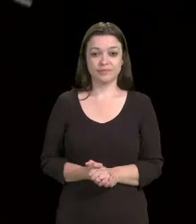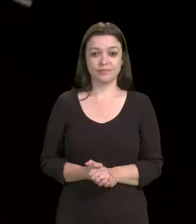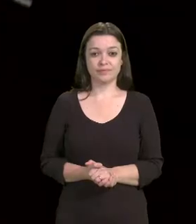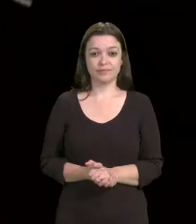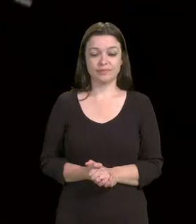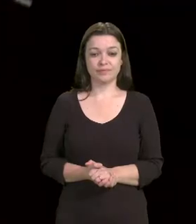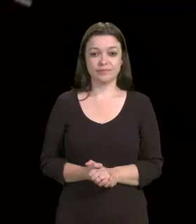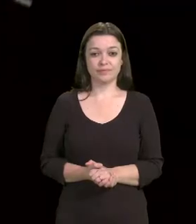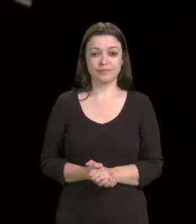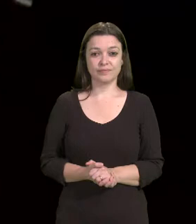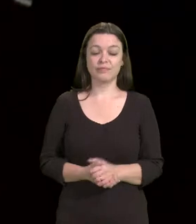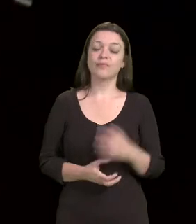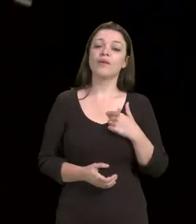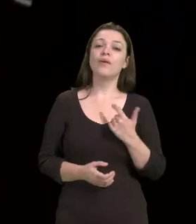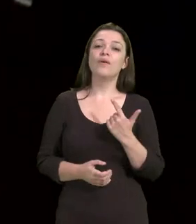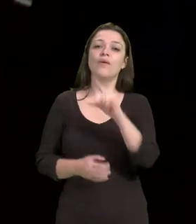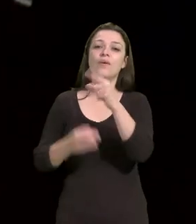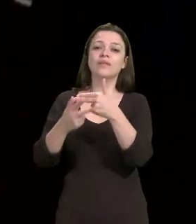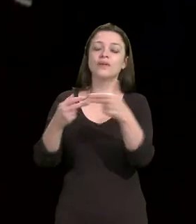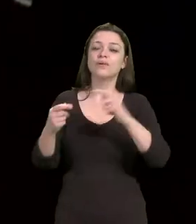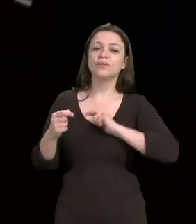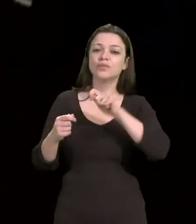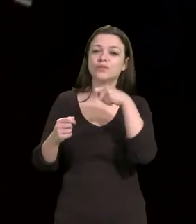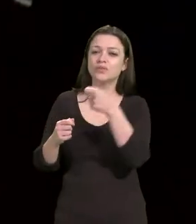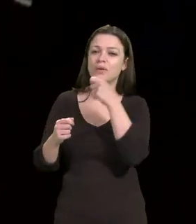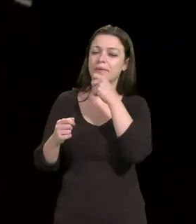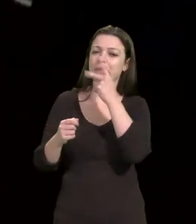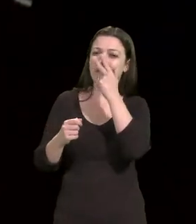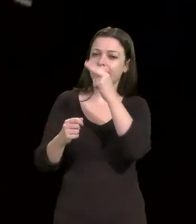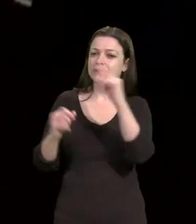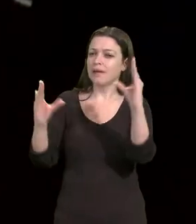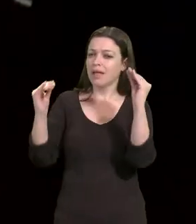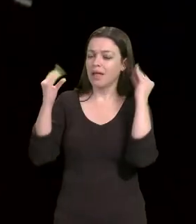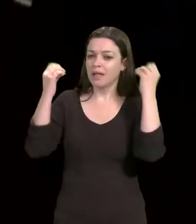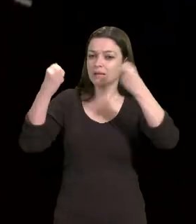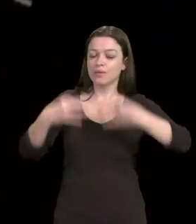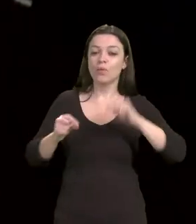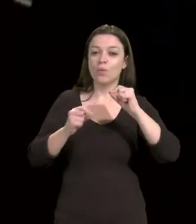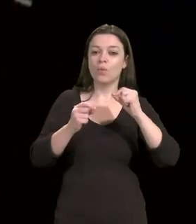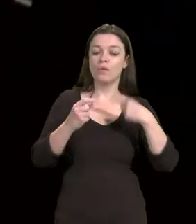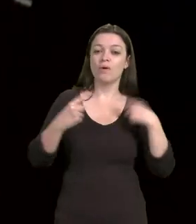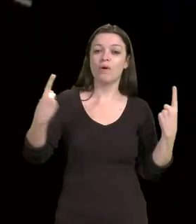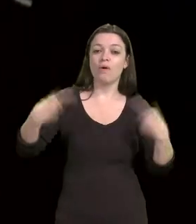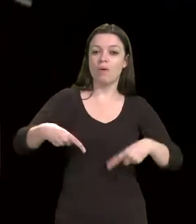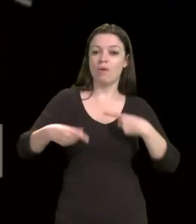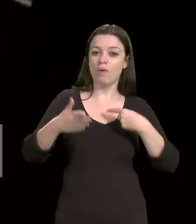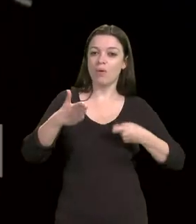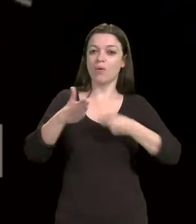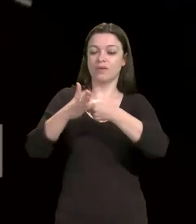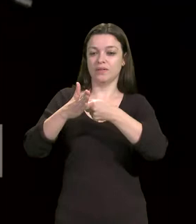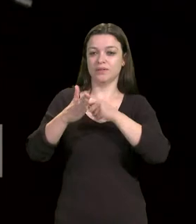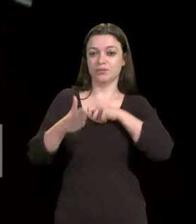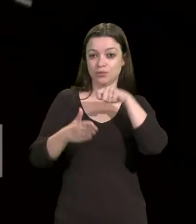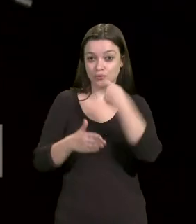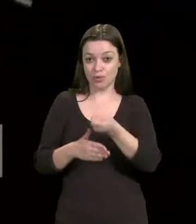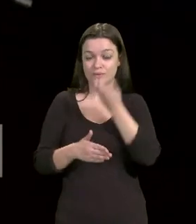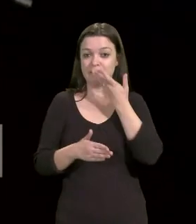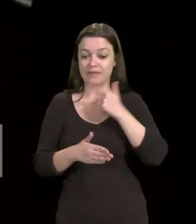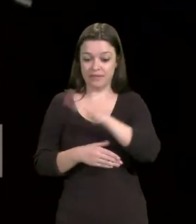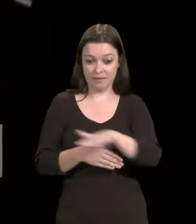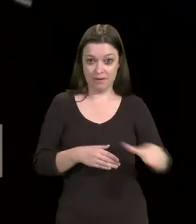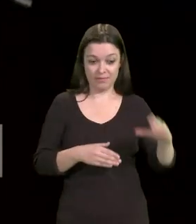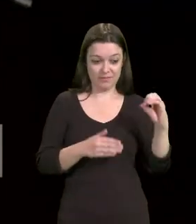Outra das mistificações diz respeito à oposição que tem sido feita entre a educação infantil e a